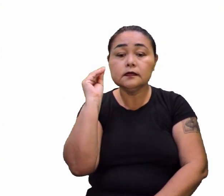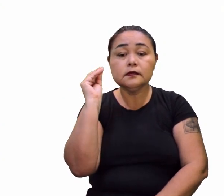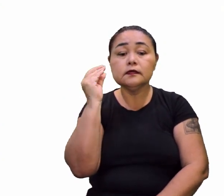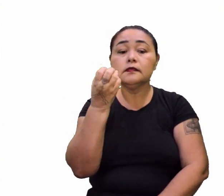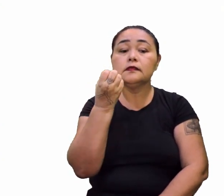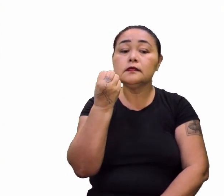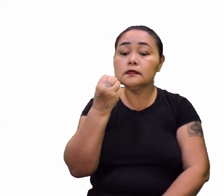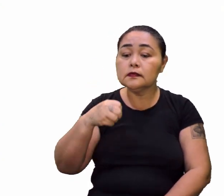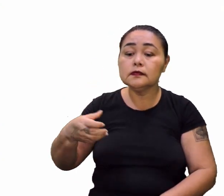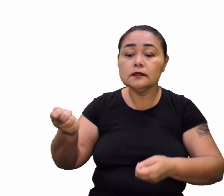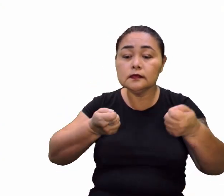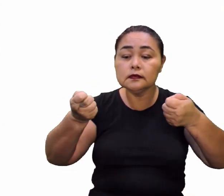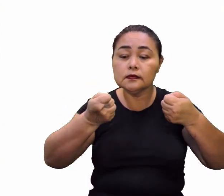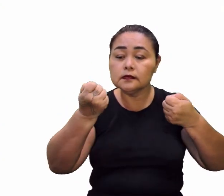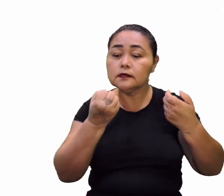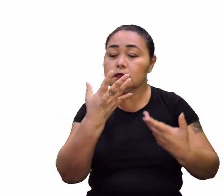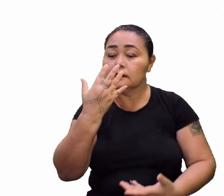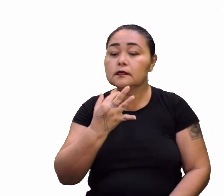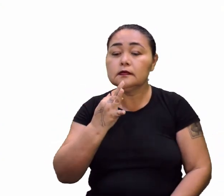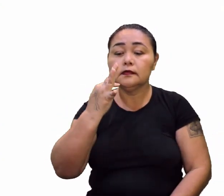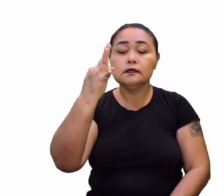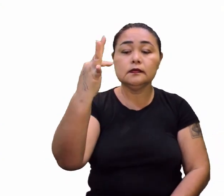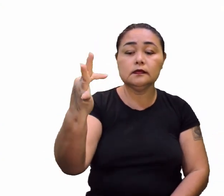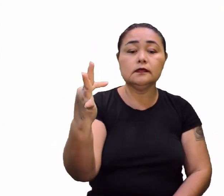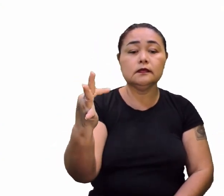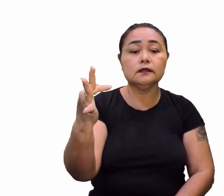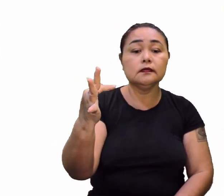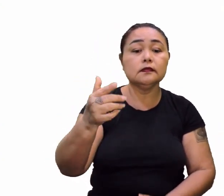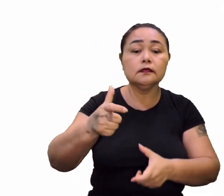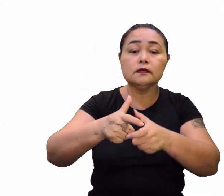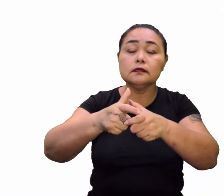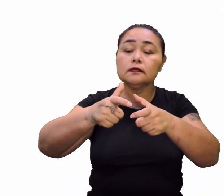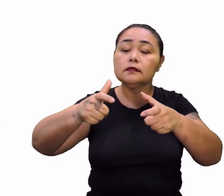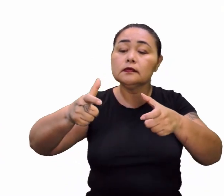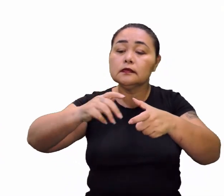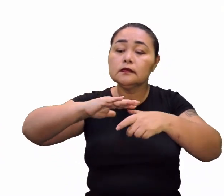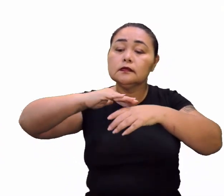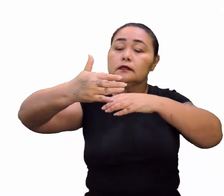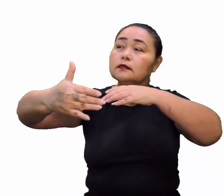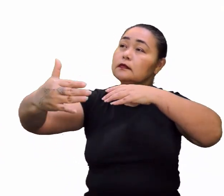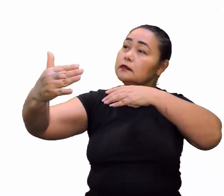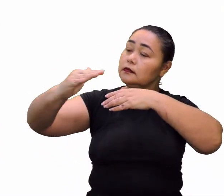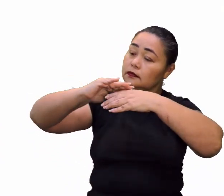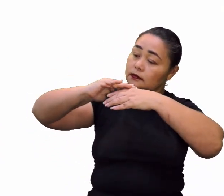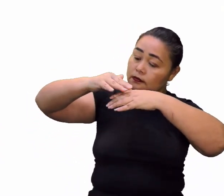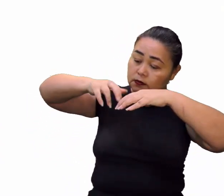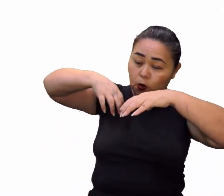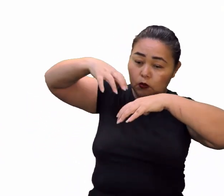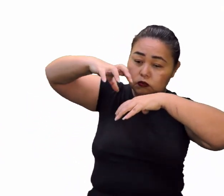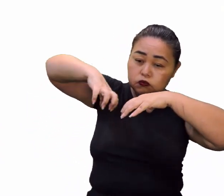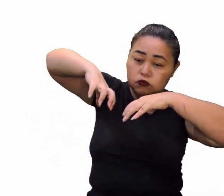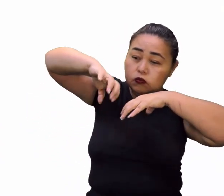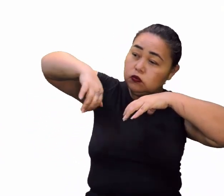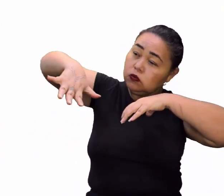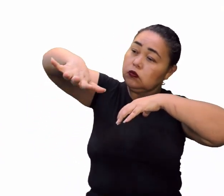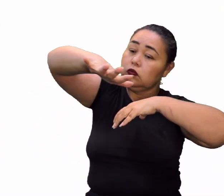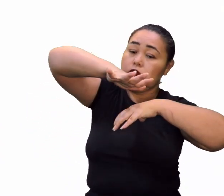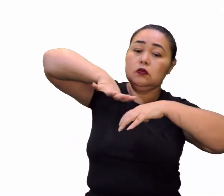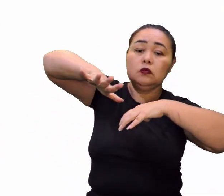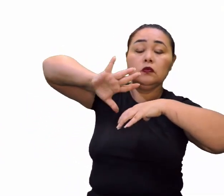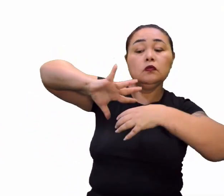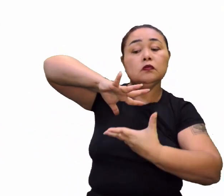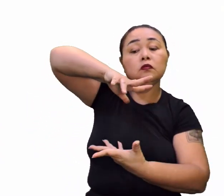Bom Futuro, garimpo de Bom Futuro, é a maior mina de céu aberta do mundo. Muito